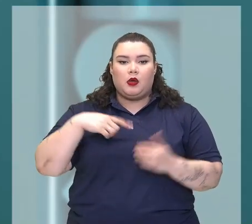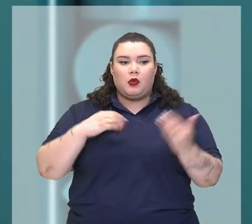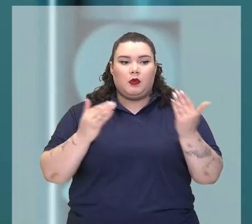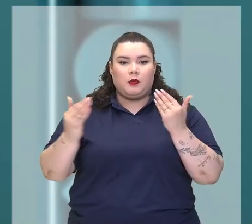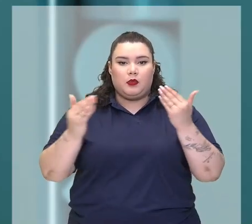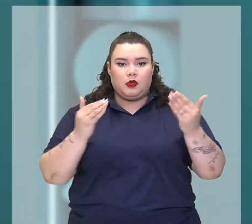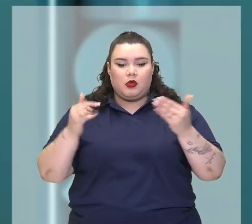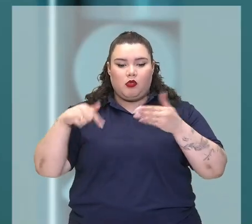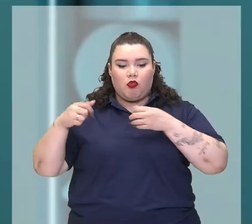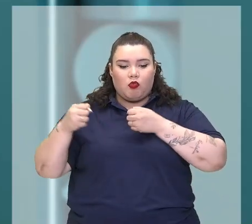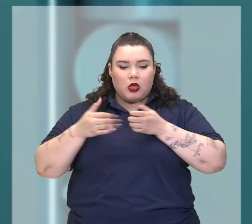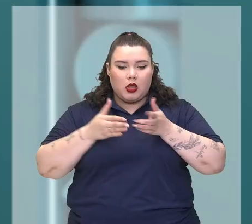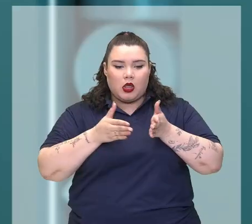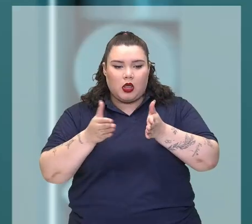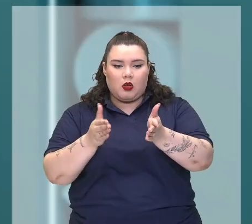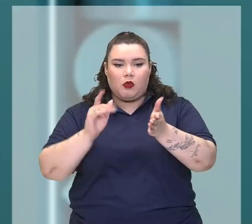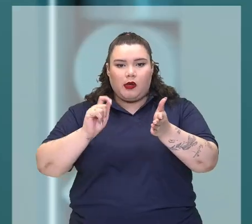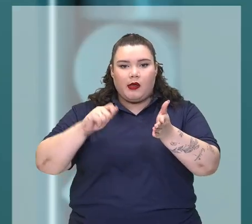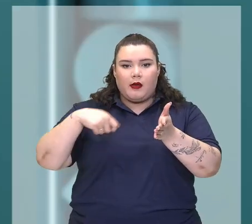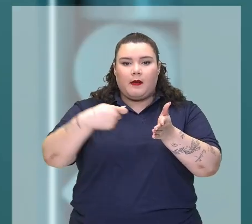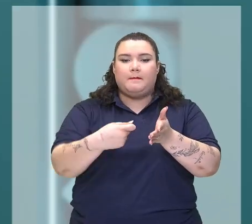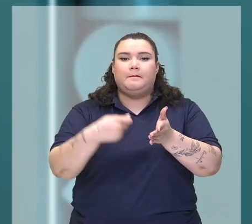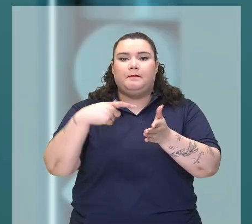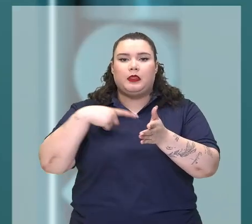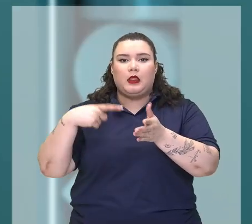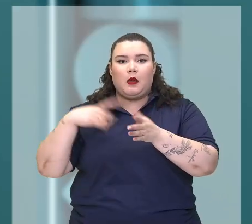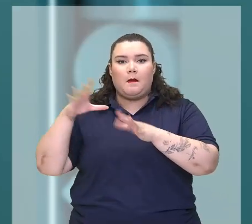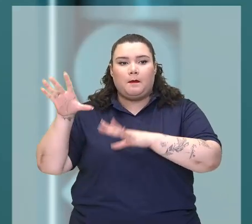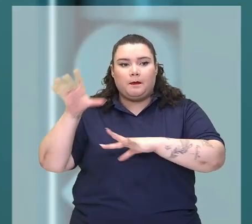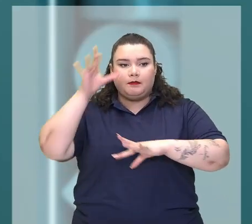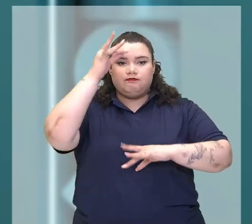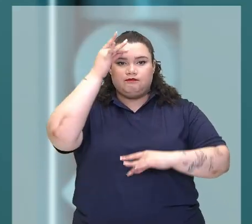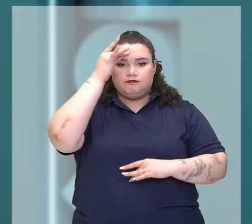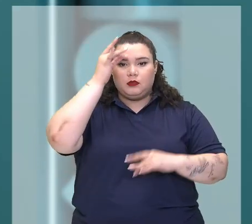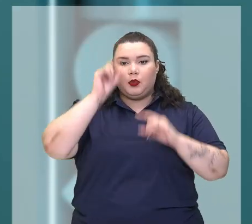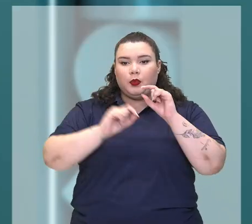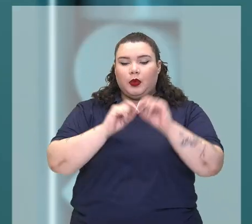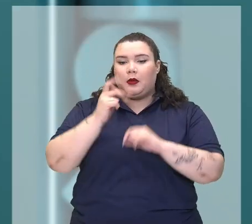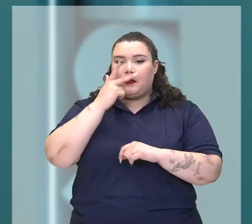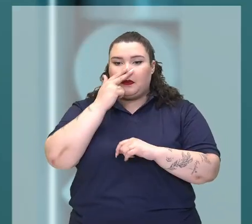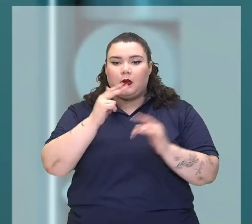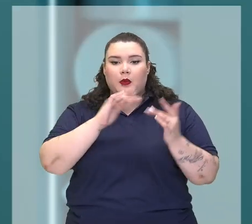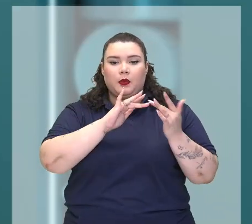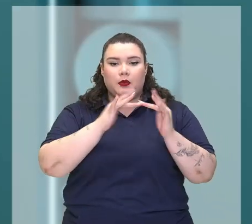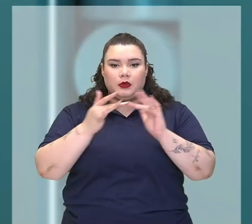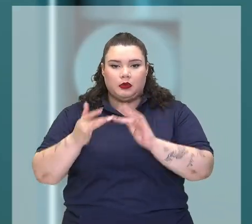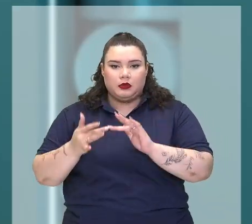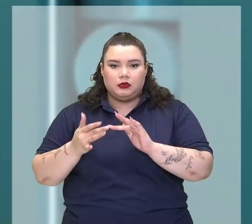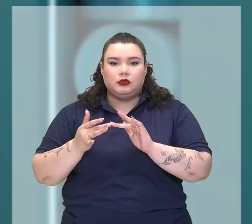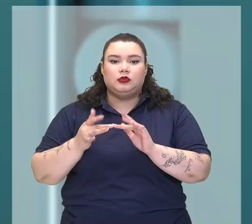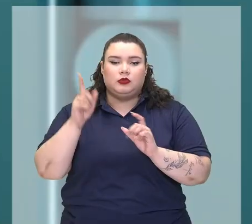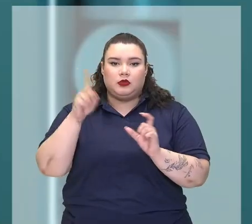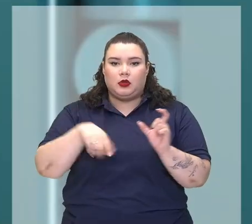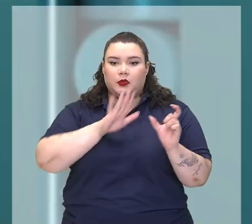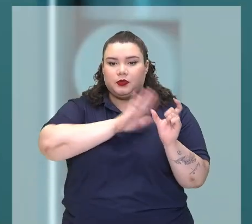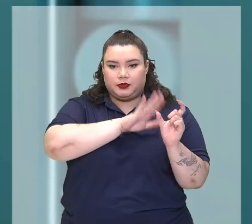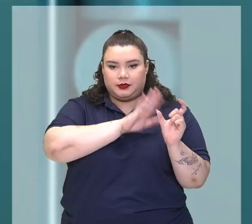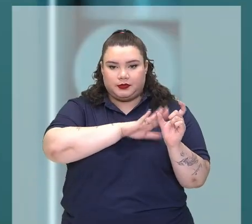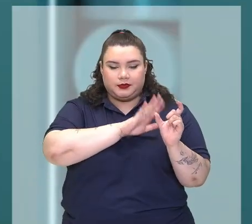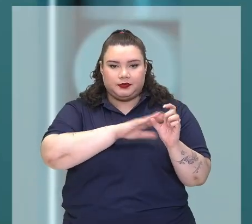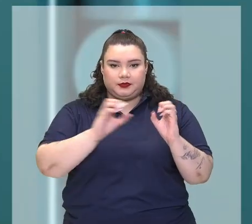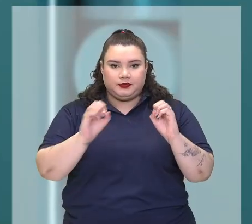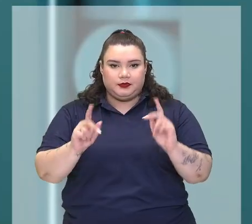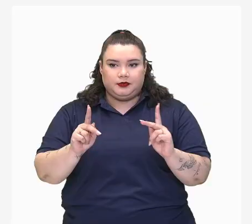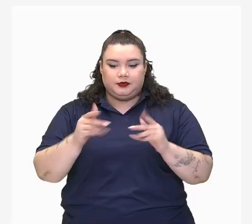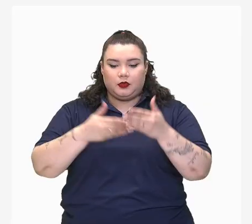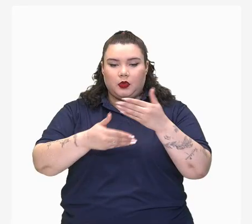rio personificado. Logo, por isso que todo esse contexto, ele é conotativo. Vejamos